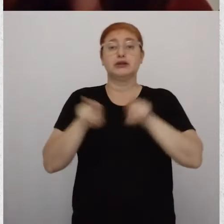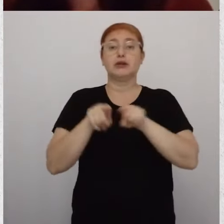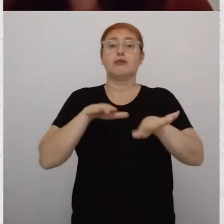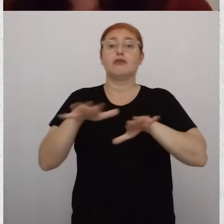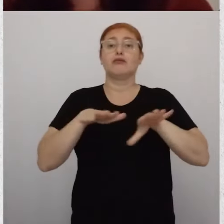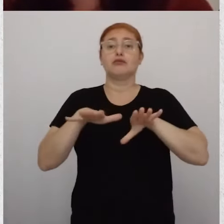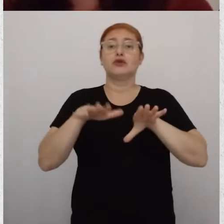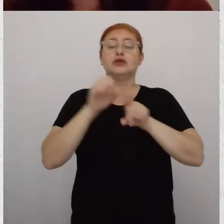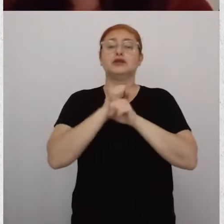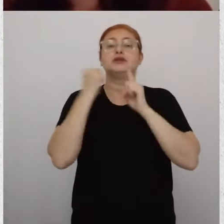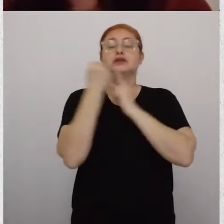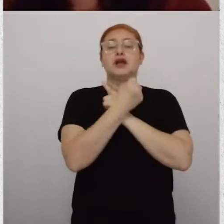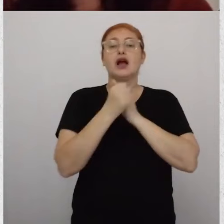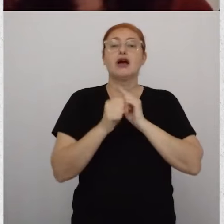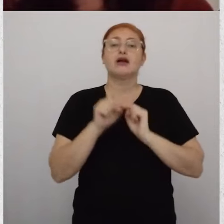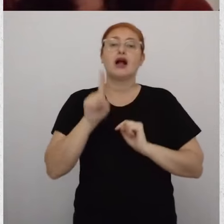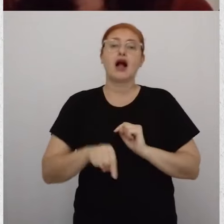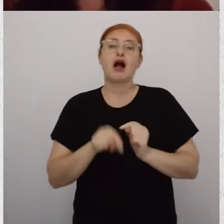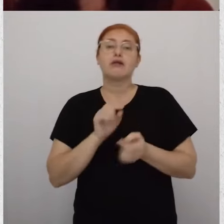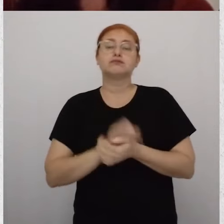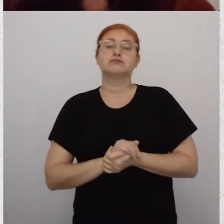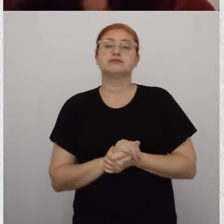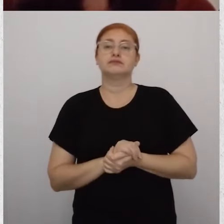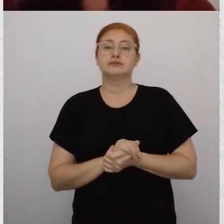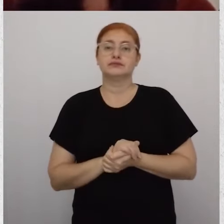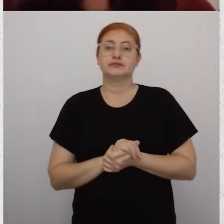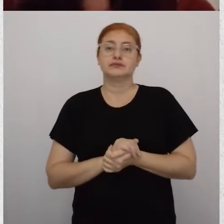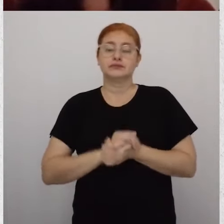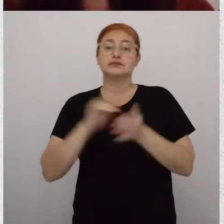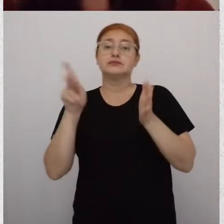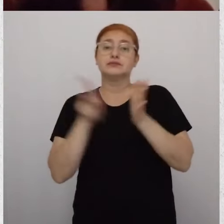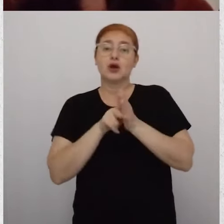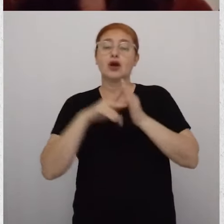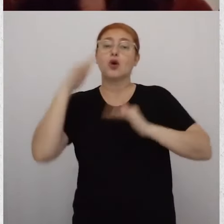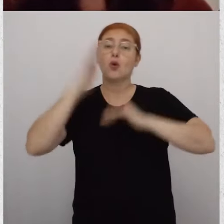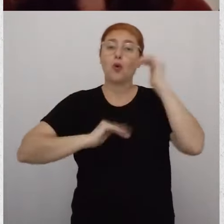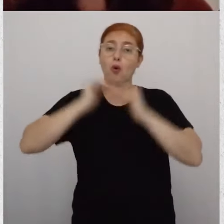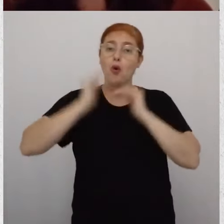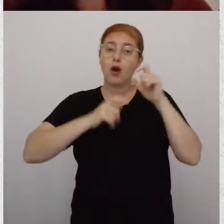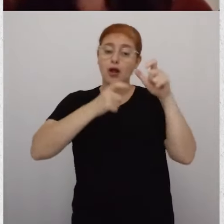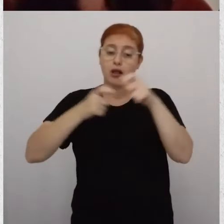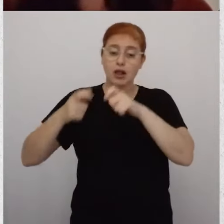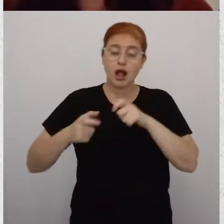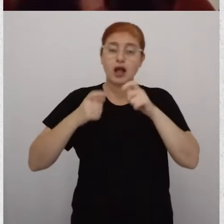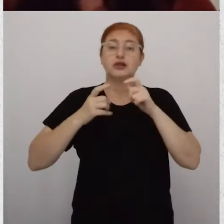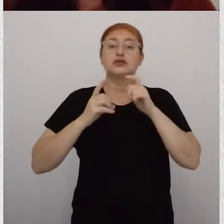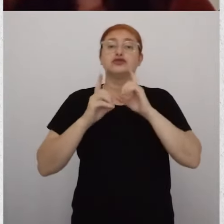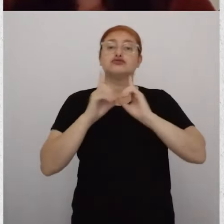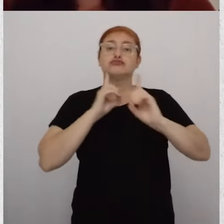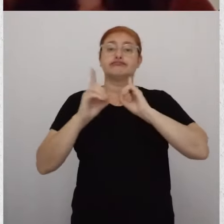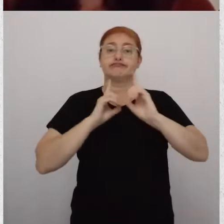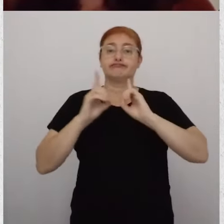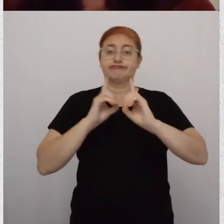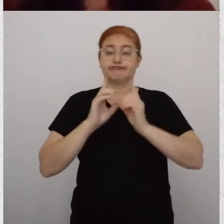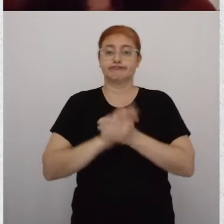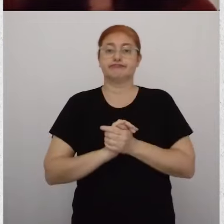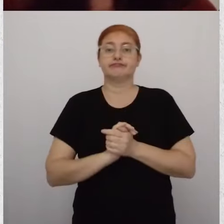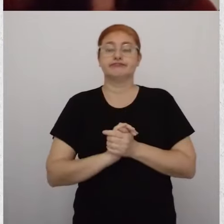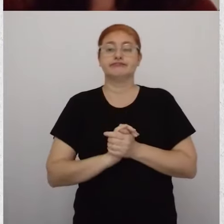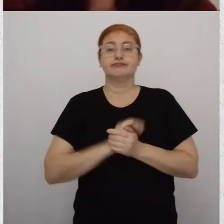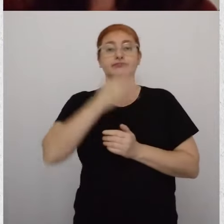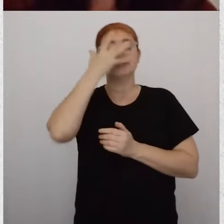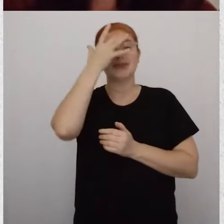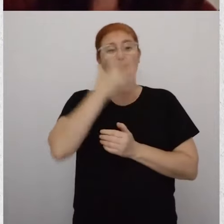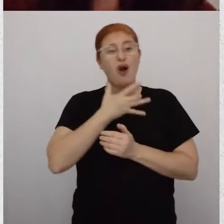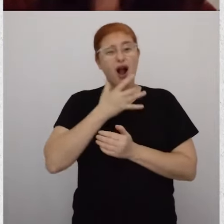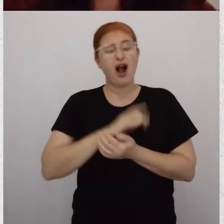sociais, que é própria da construção do espaço do diálogo. E aí eu acho que